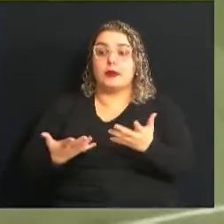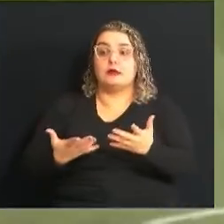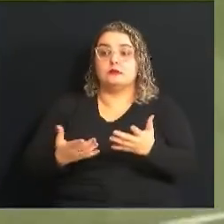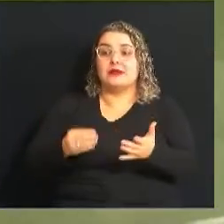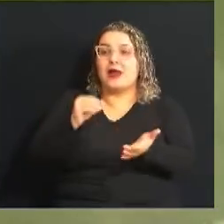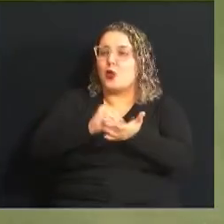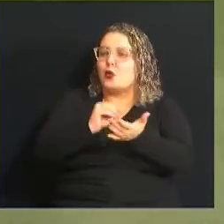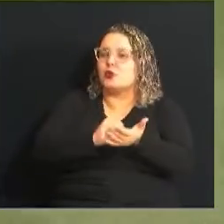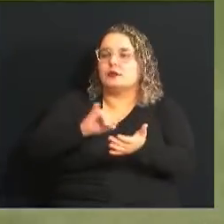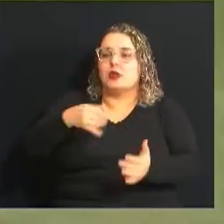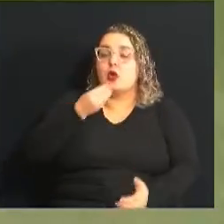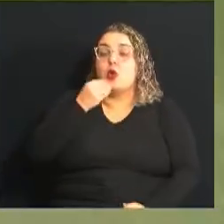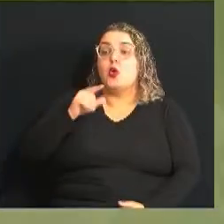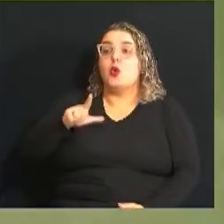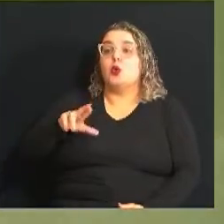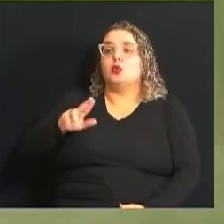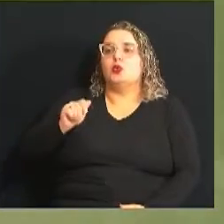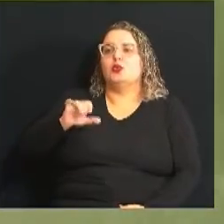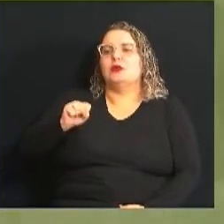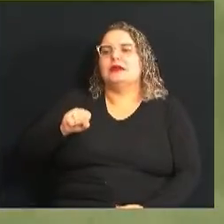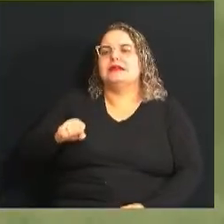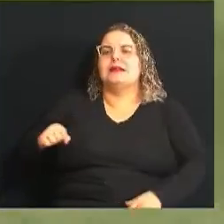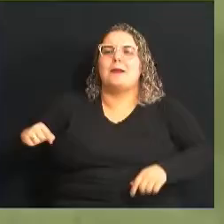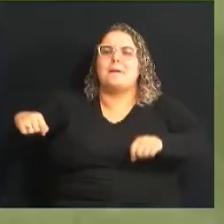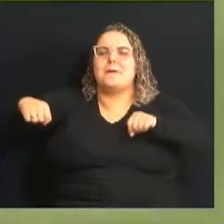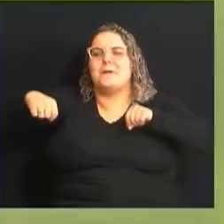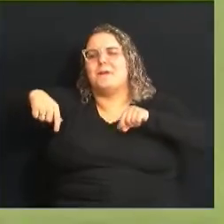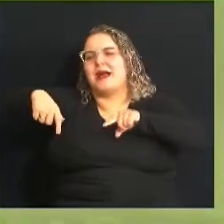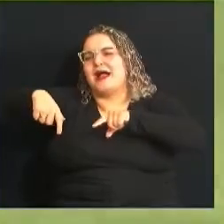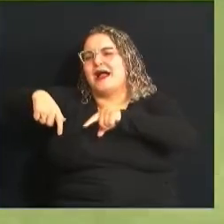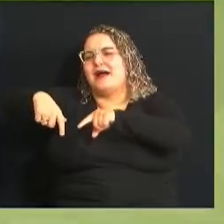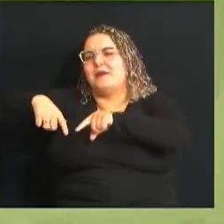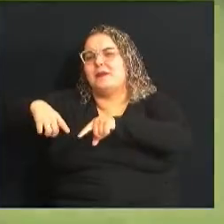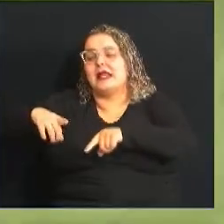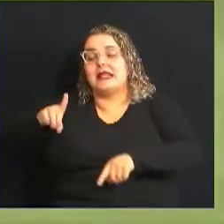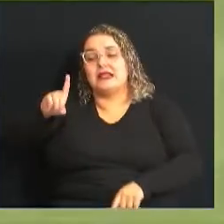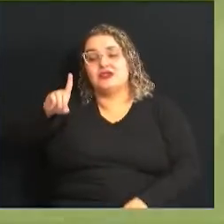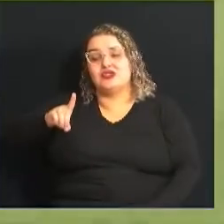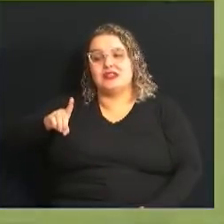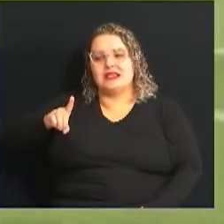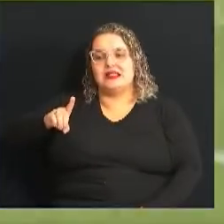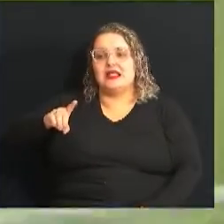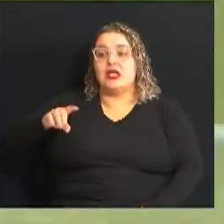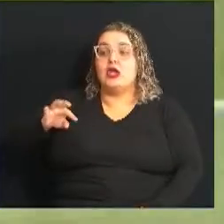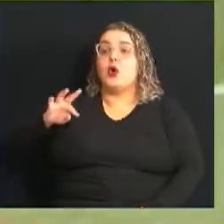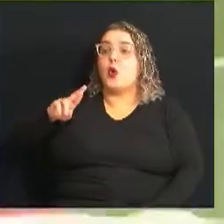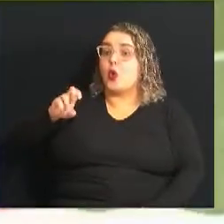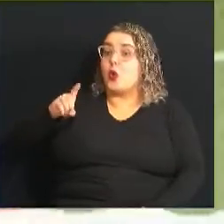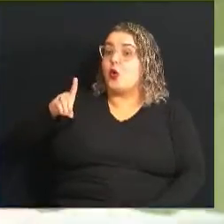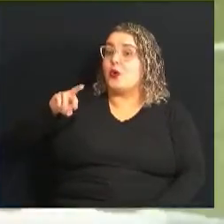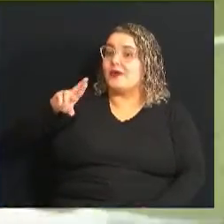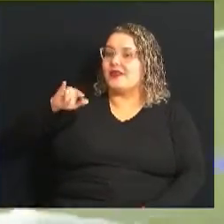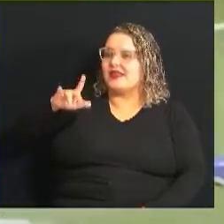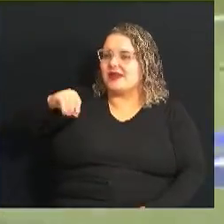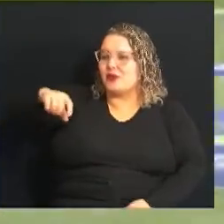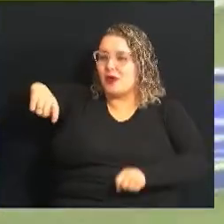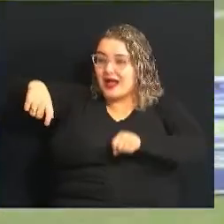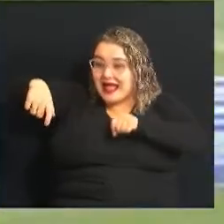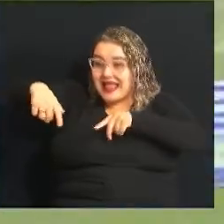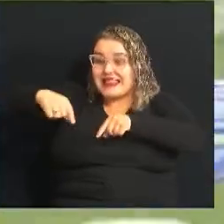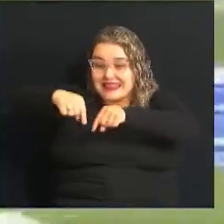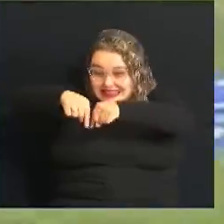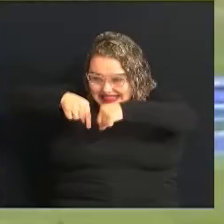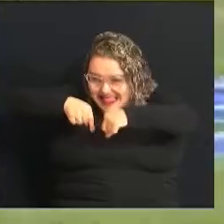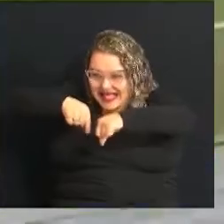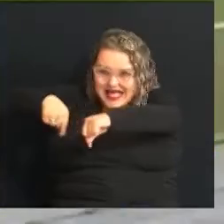jogo, Lucas Ramon tabelou com Lucas Venuto pela direita e tocou para Rodrigo Andrade dentro da área.